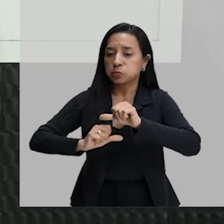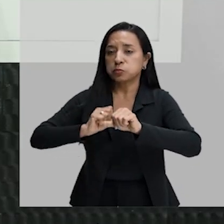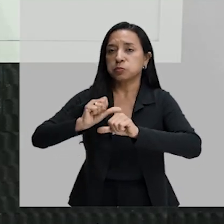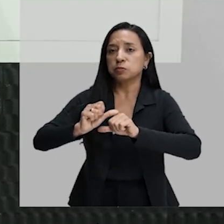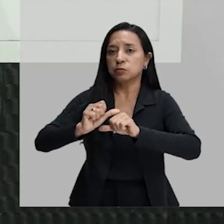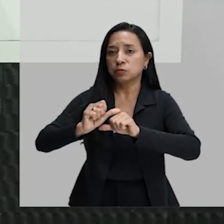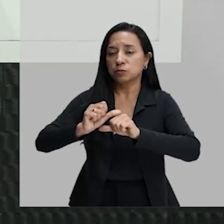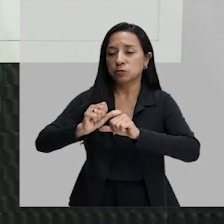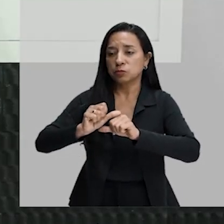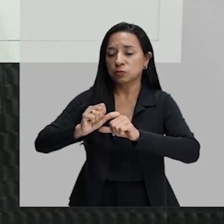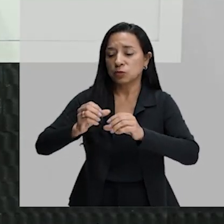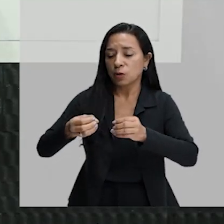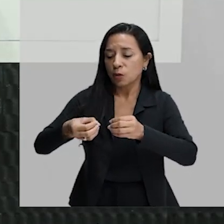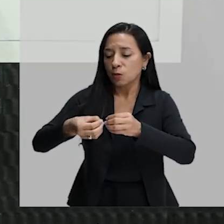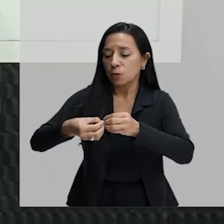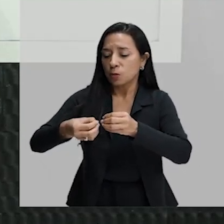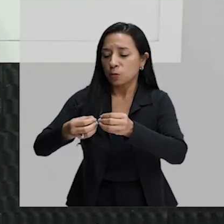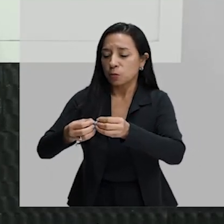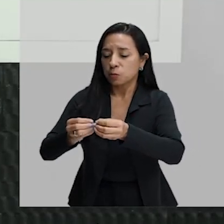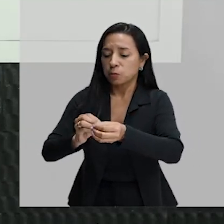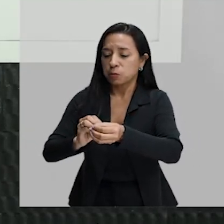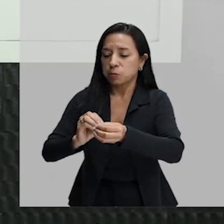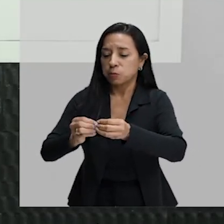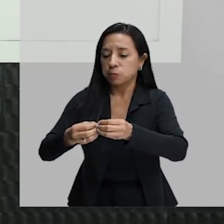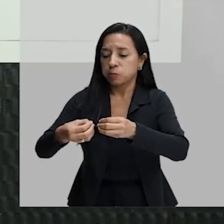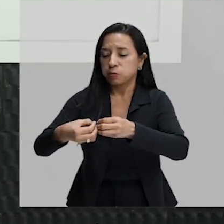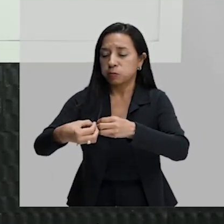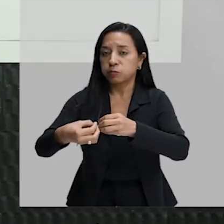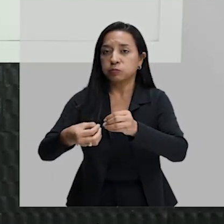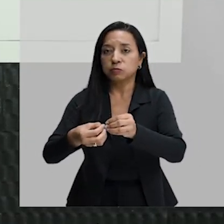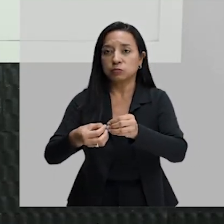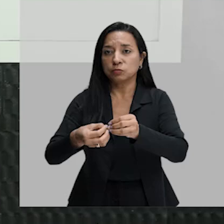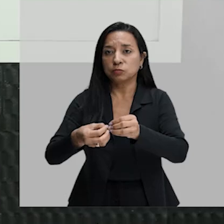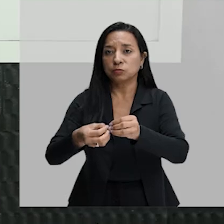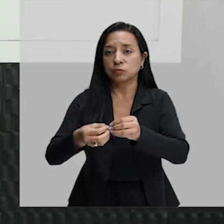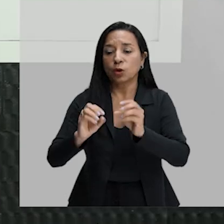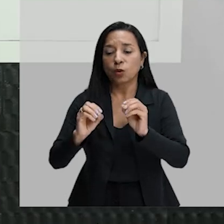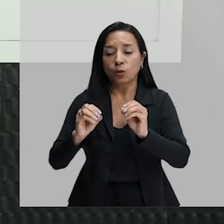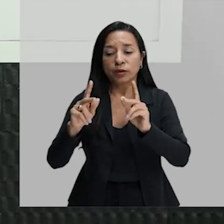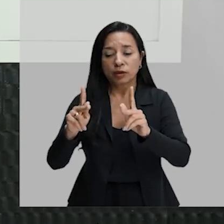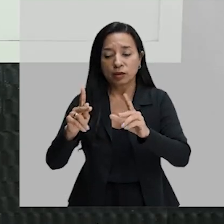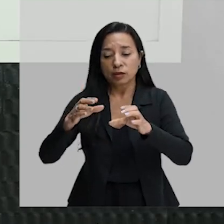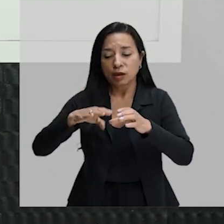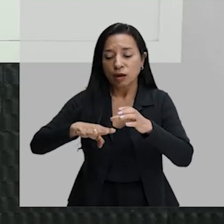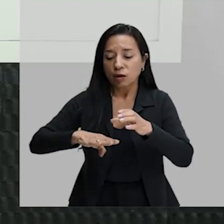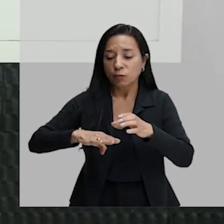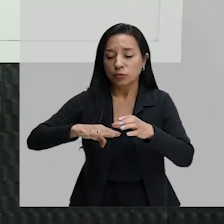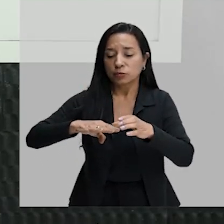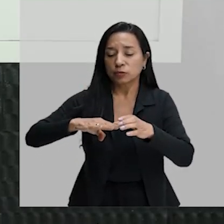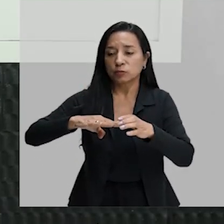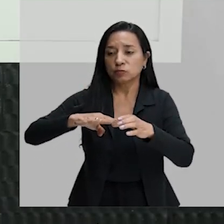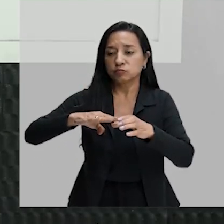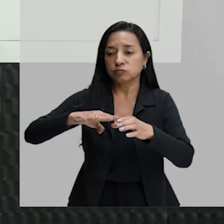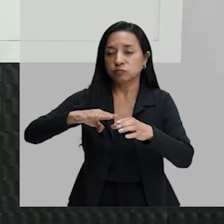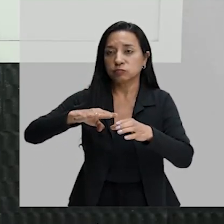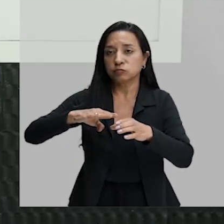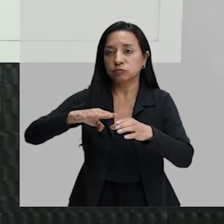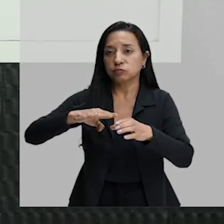ligadas essas moléculas umas às outras. Tá ok? Então, ele vai aumentar o volume,